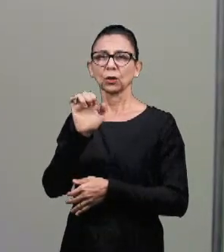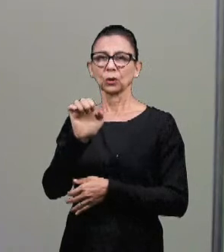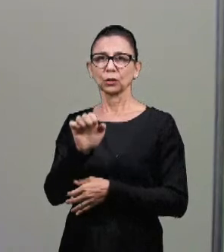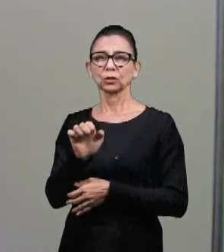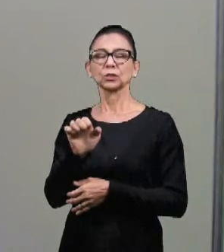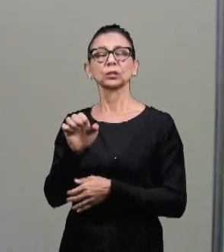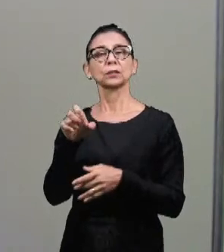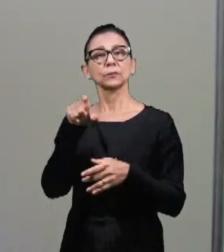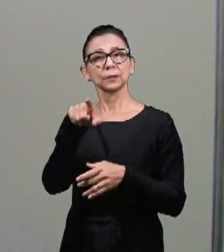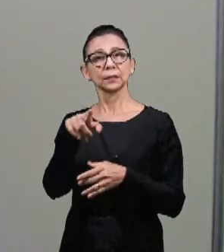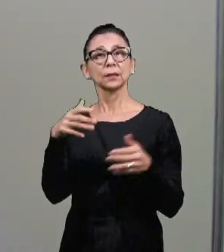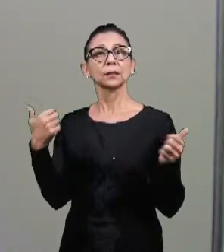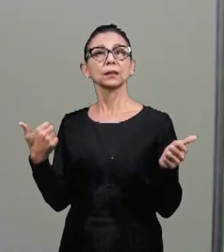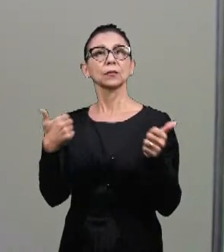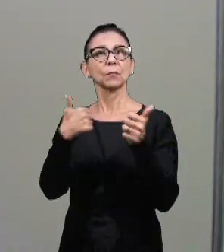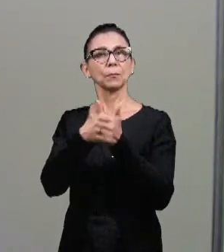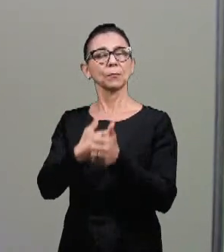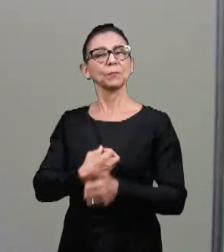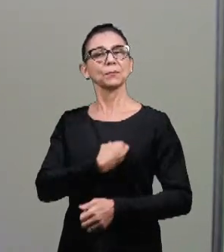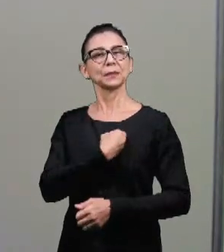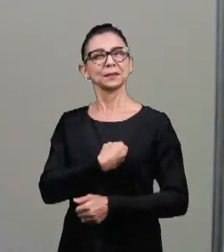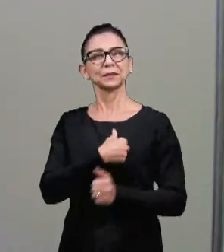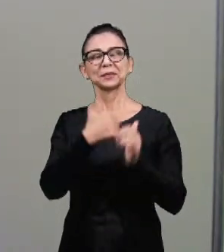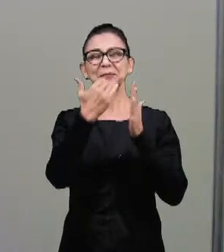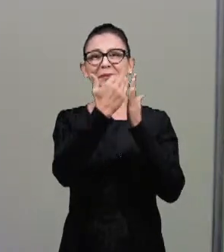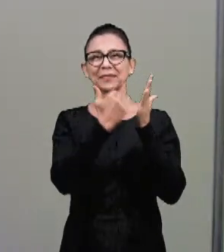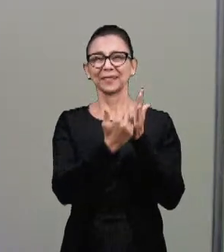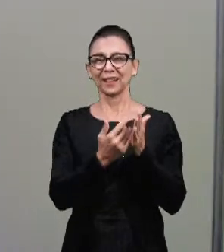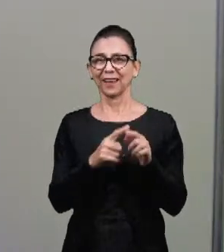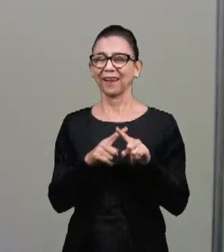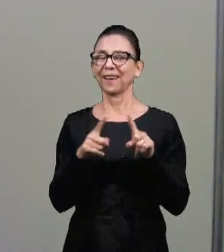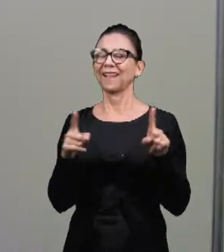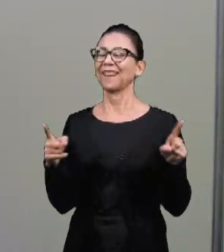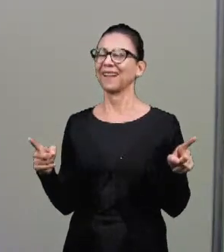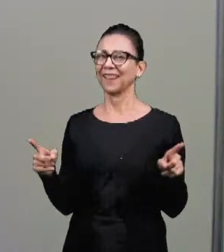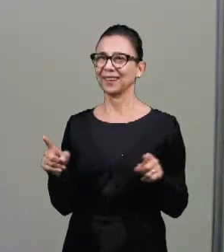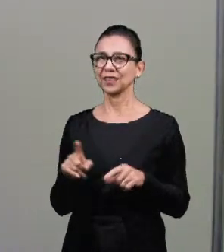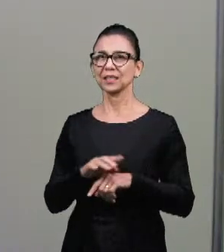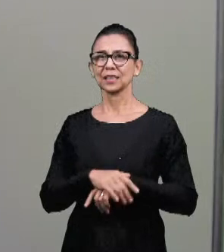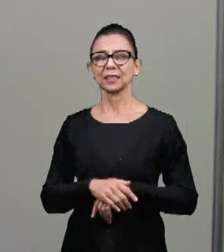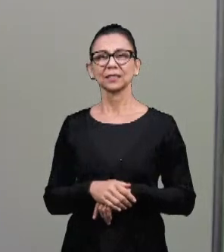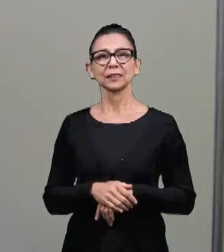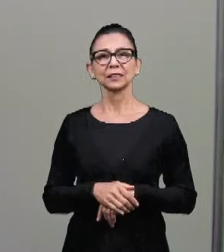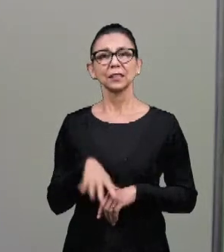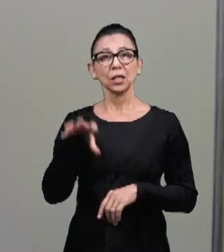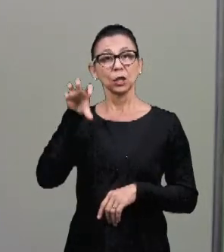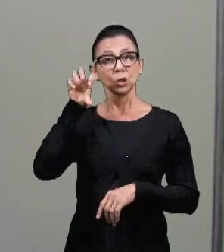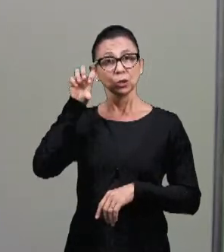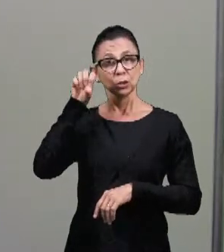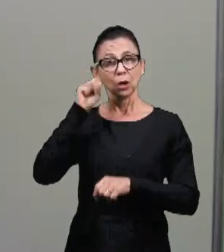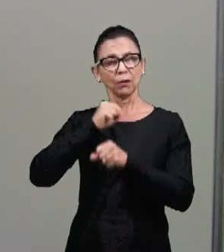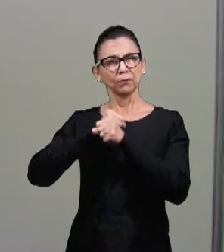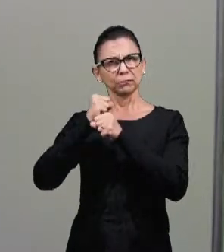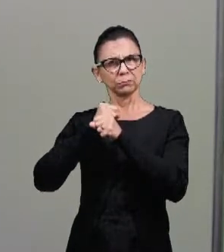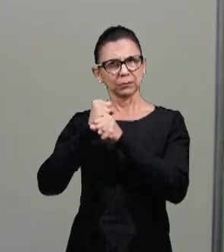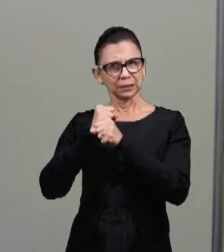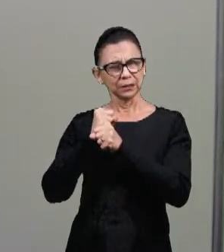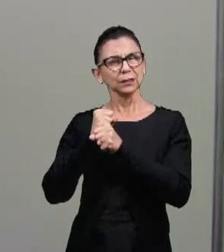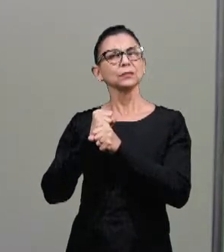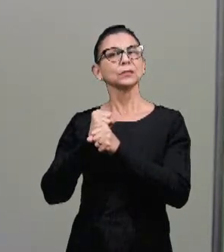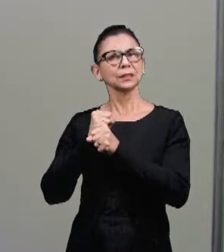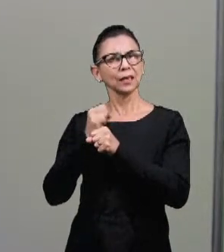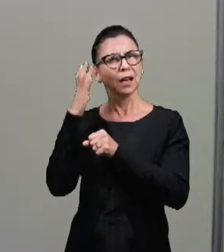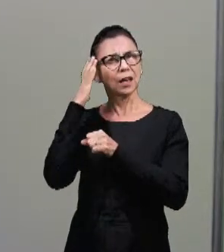que participa da nossa programação. Aliás, nós temos, nesses 9 anos de existência da Rádio Manaim, nós temos uma